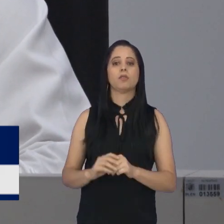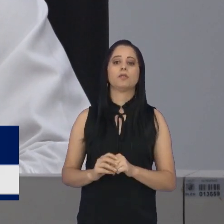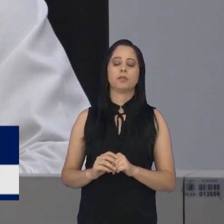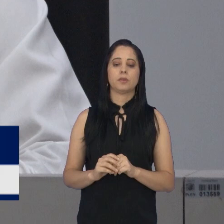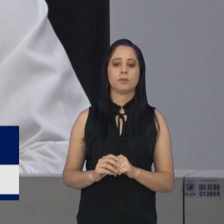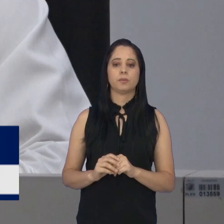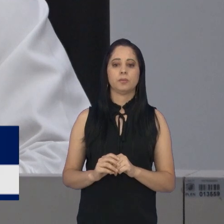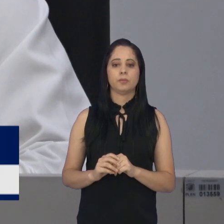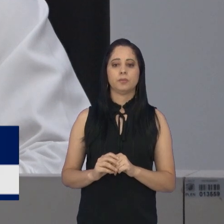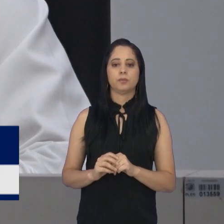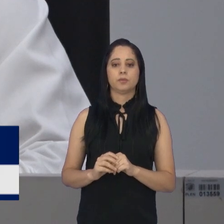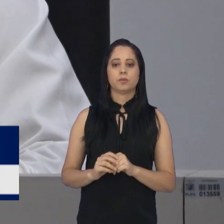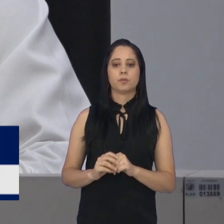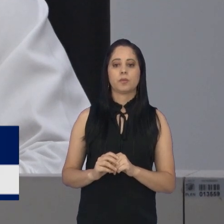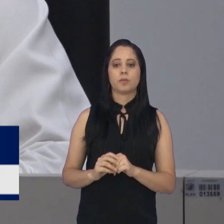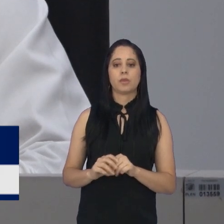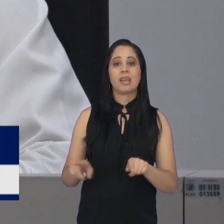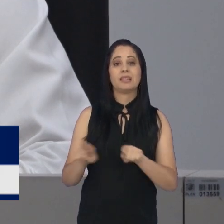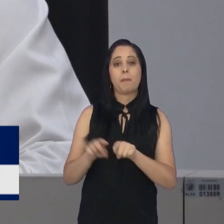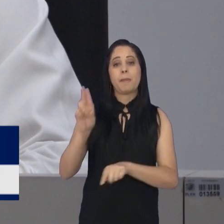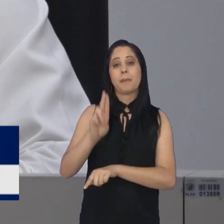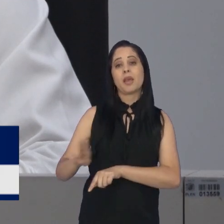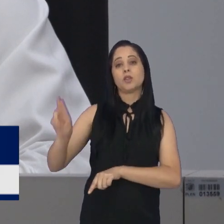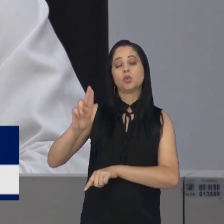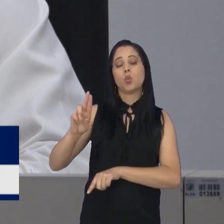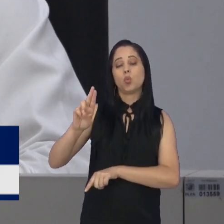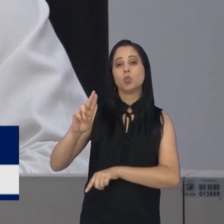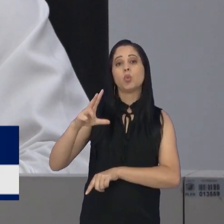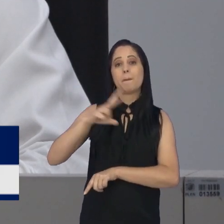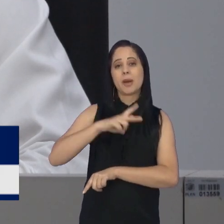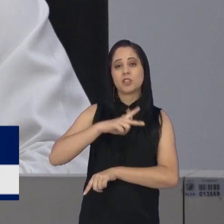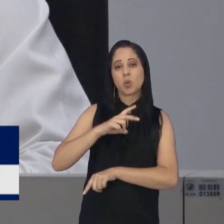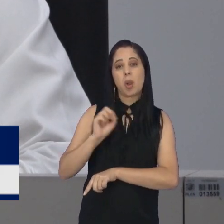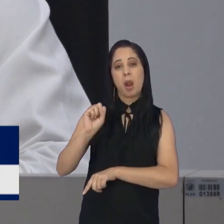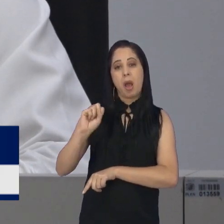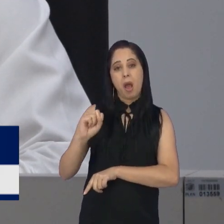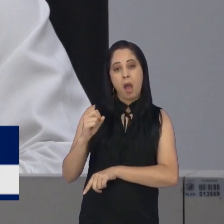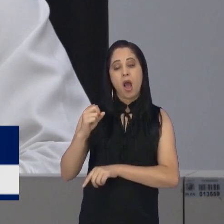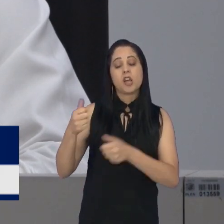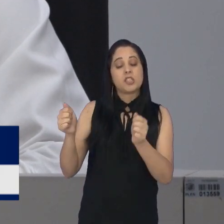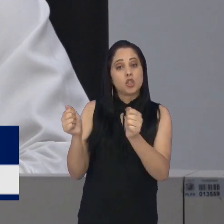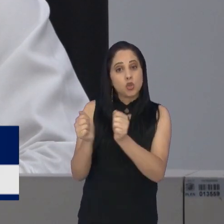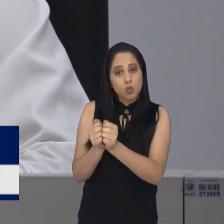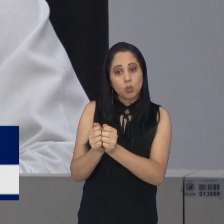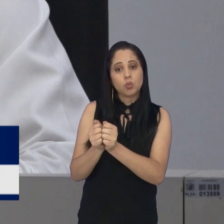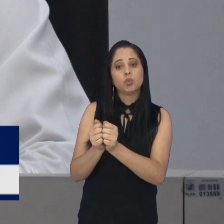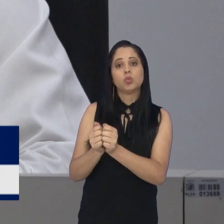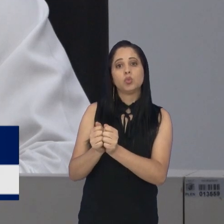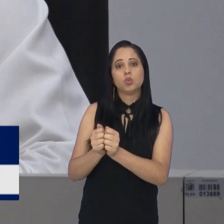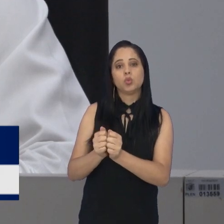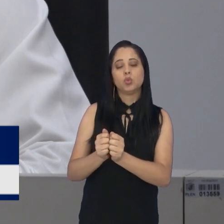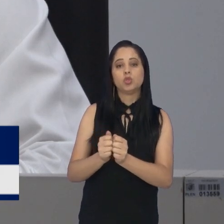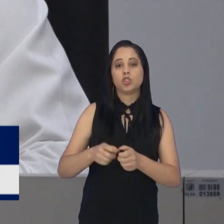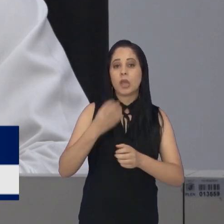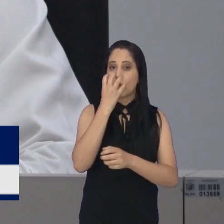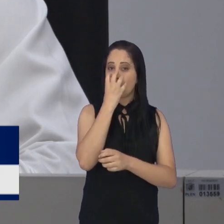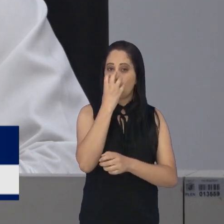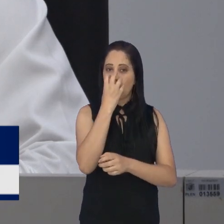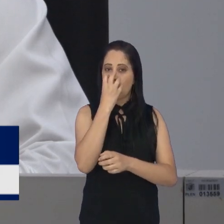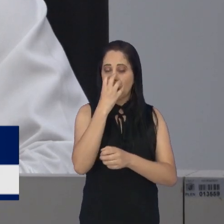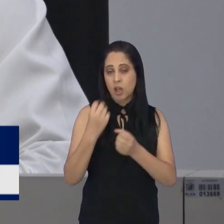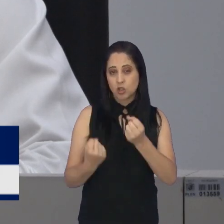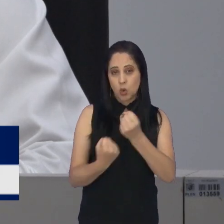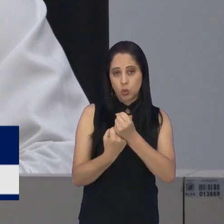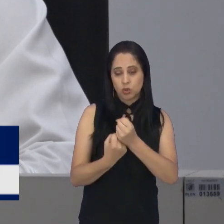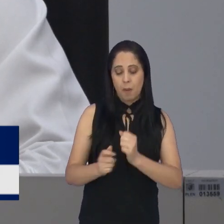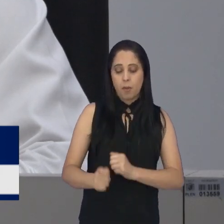público, de uso público e privado de uso coletivo, acompanhadas do cão de assistência no município de São José